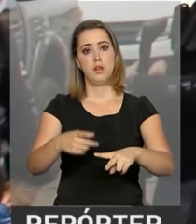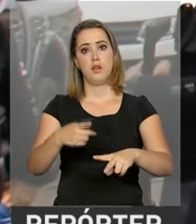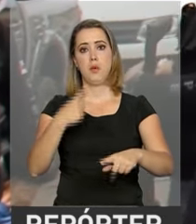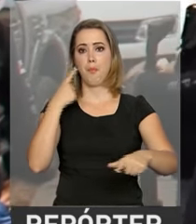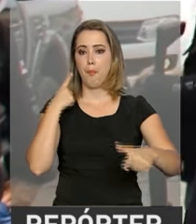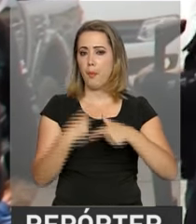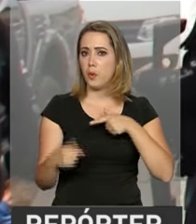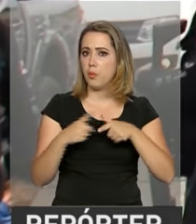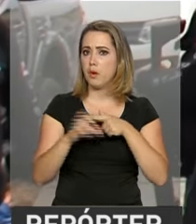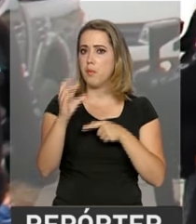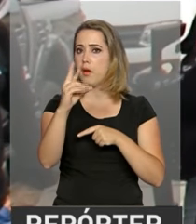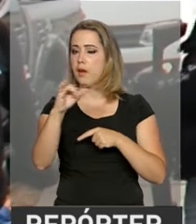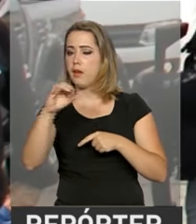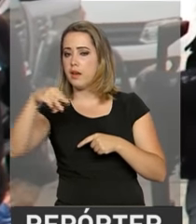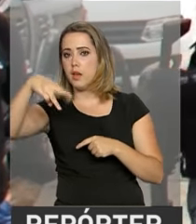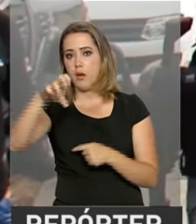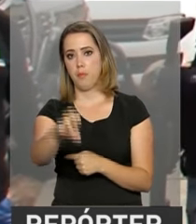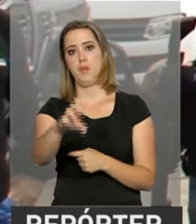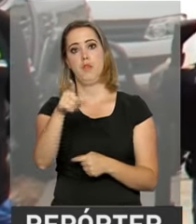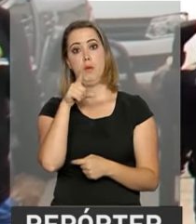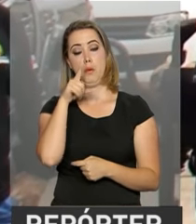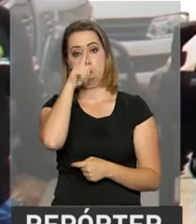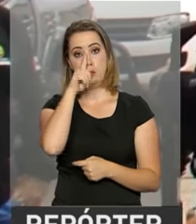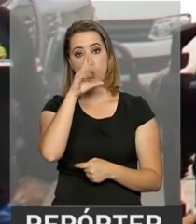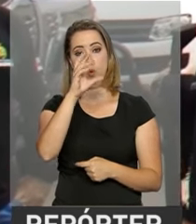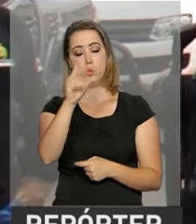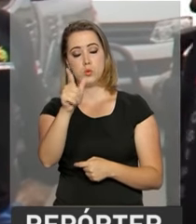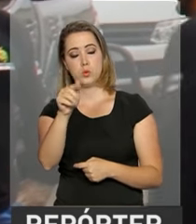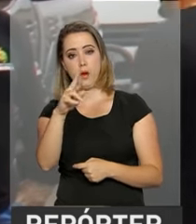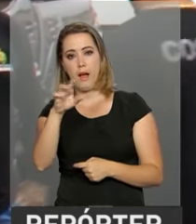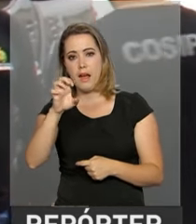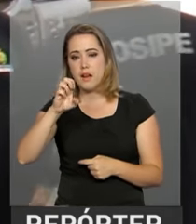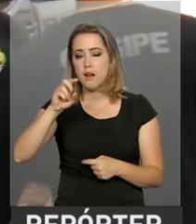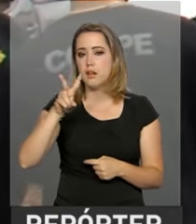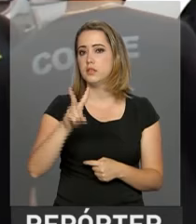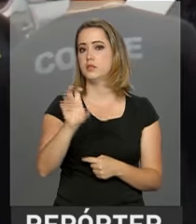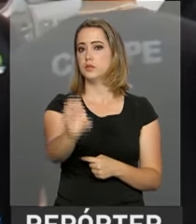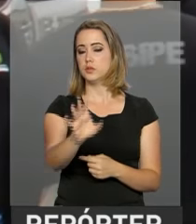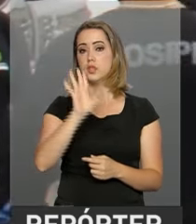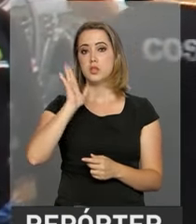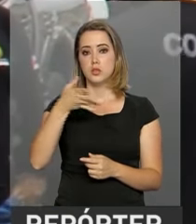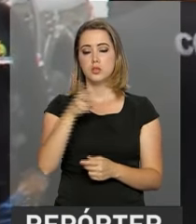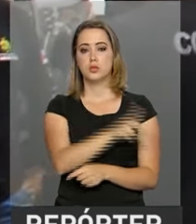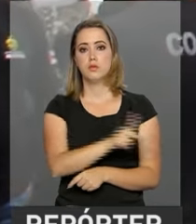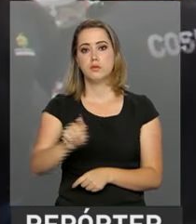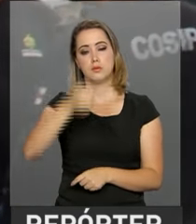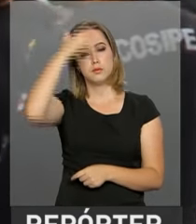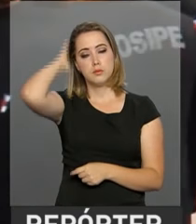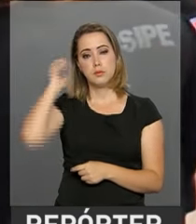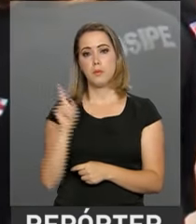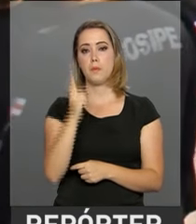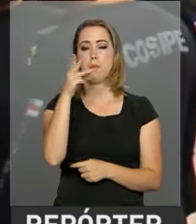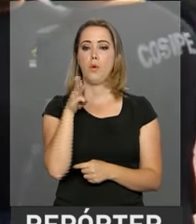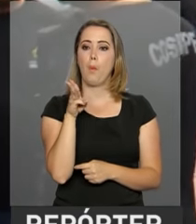já iniciamos na semana passada com a liberação por parte do presidente Michel Temer de